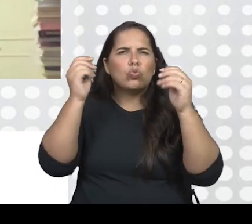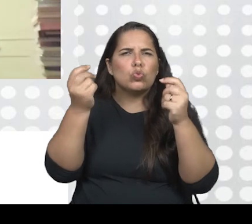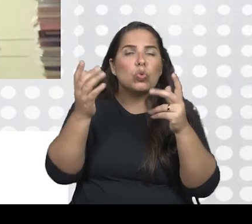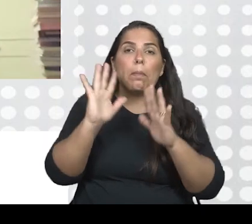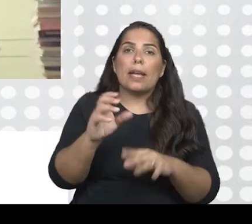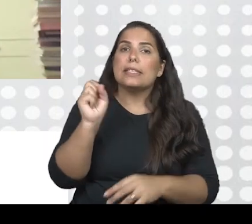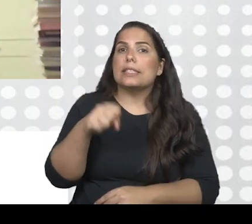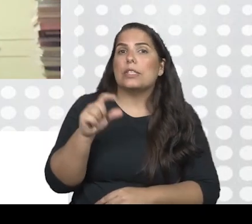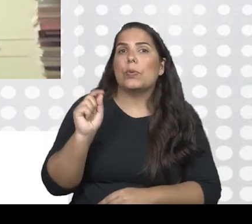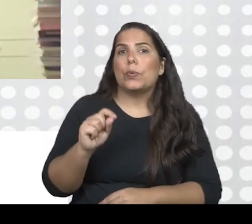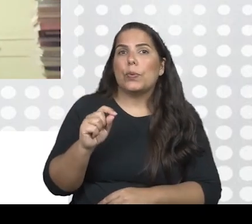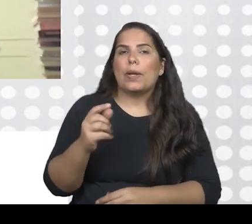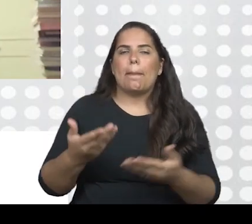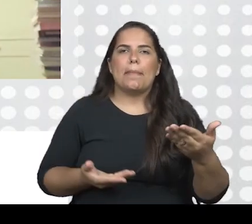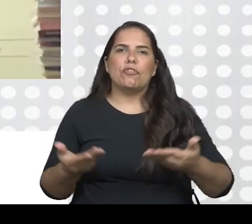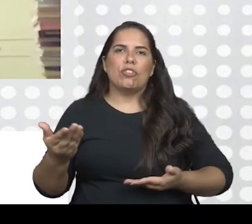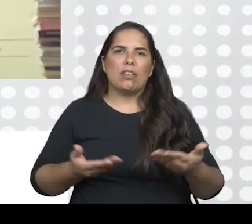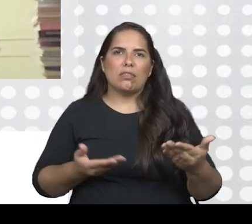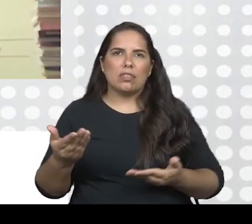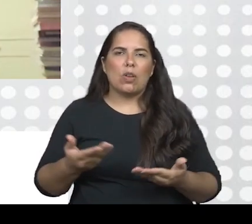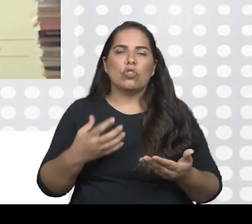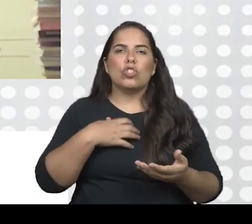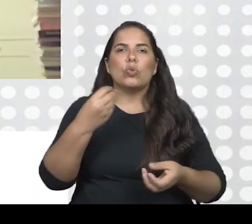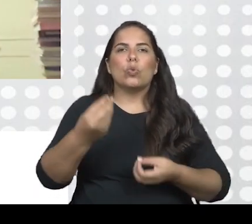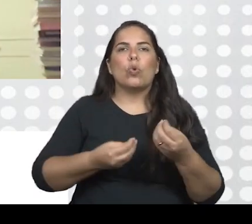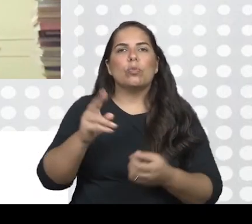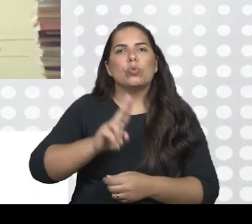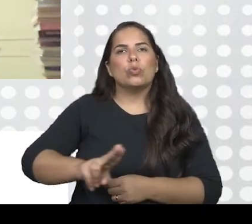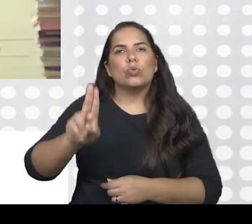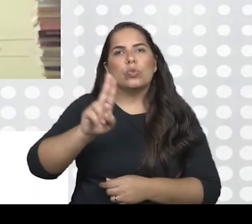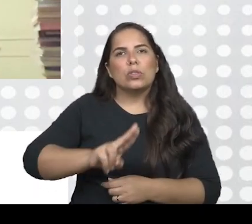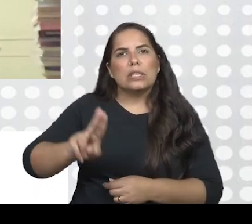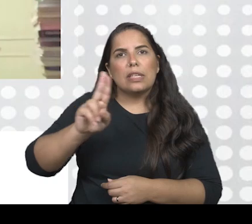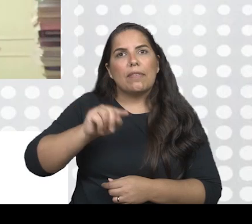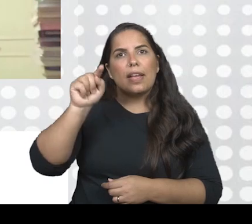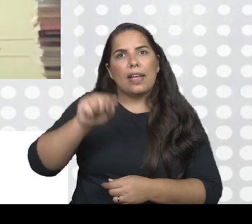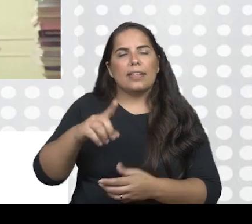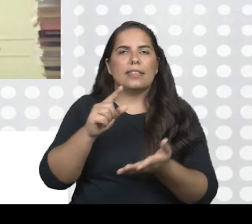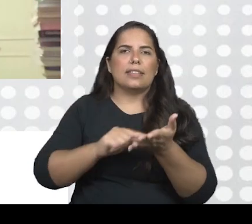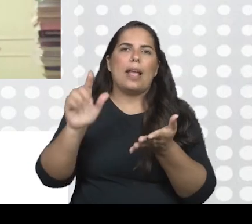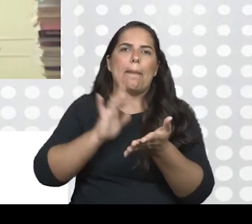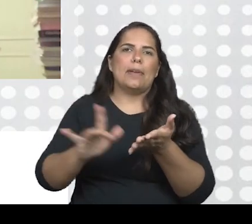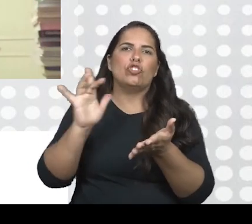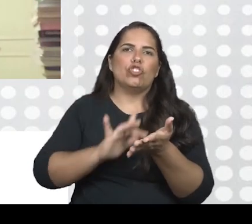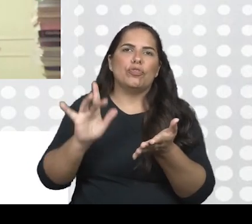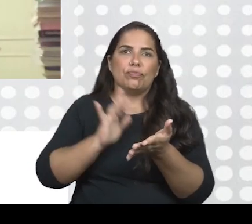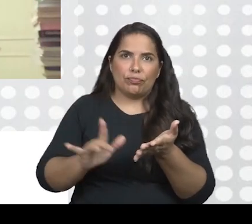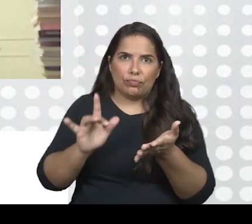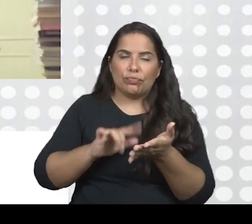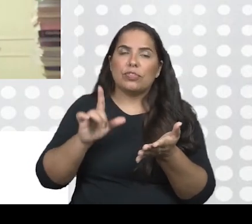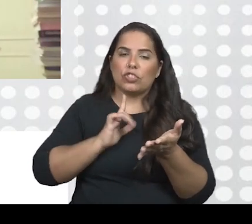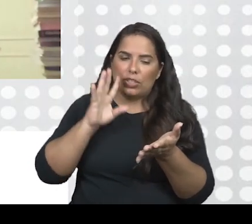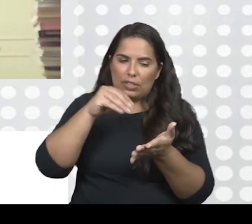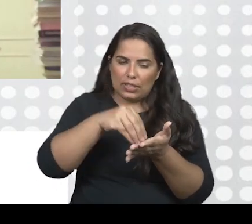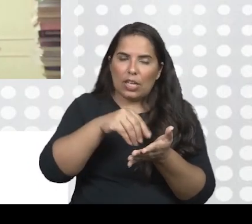mas sim a mediação e a forma como se utilizava esse tablet que